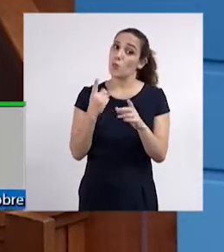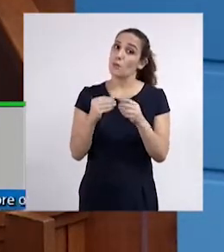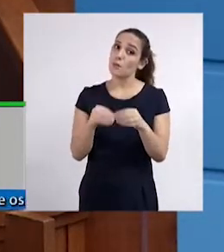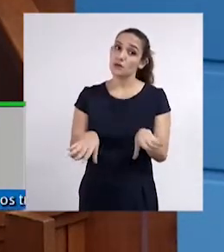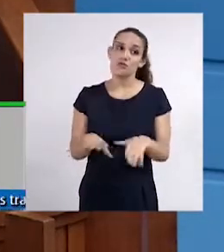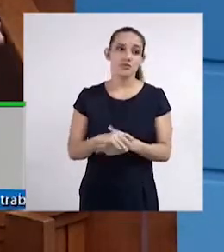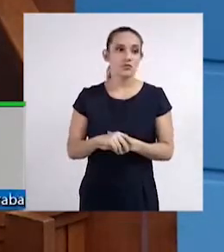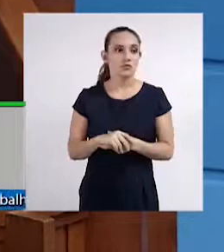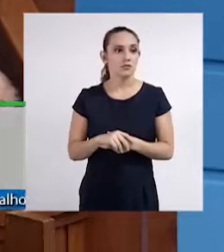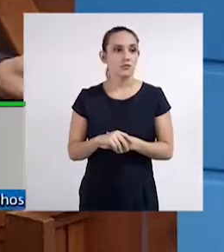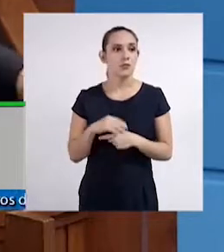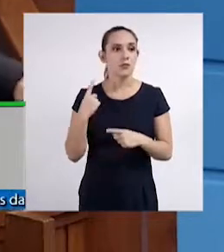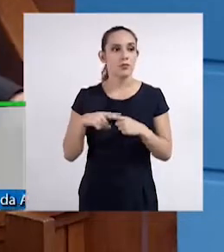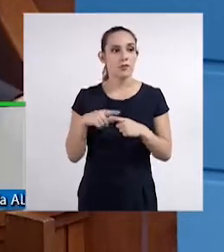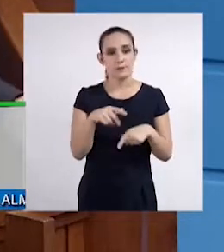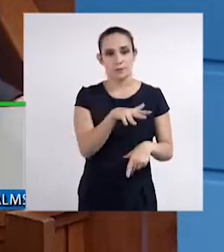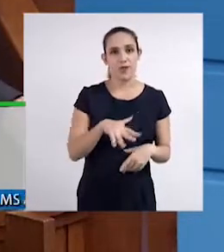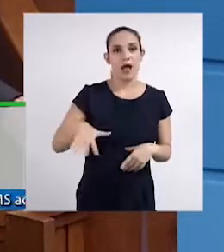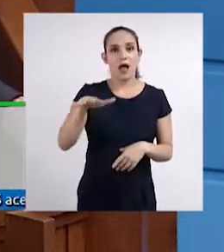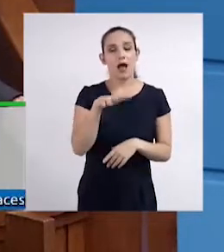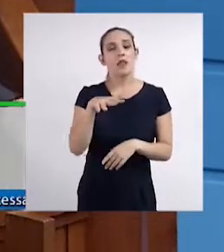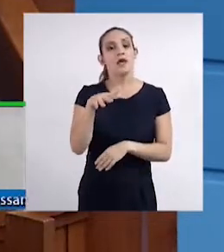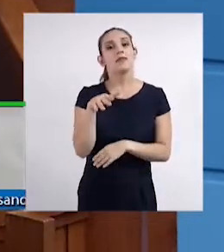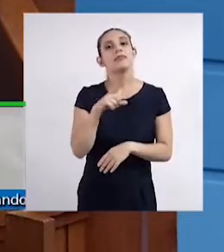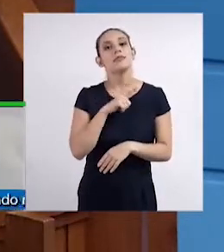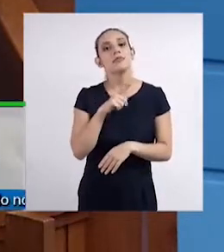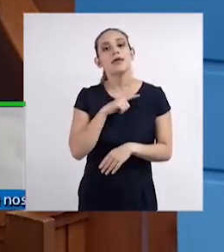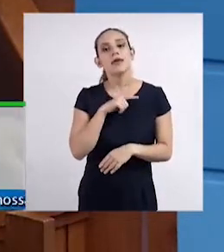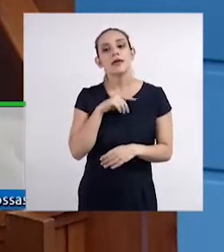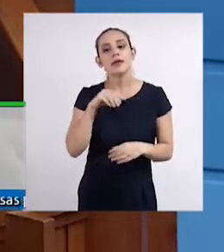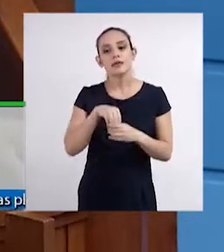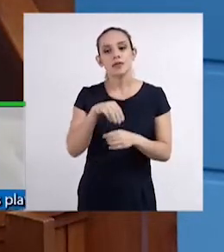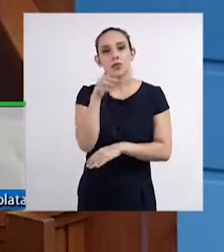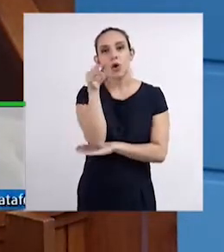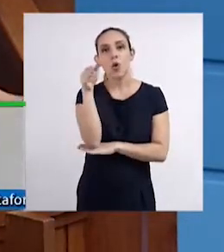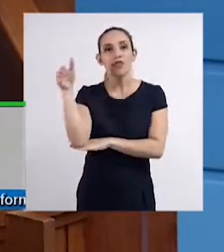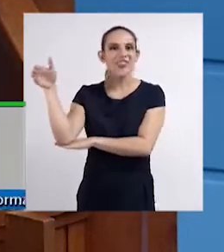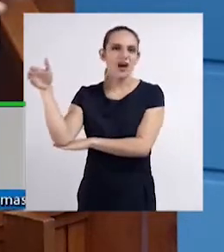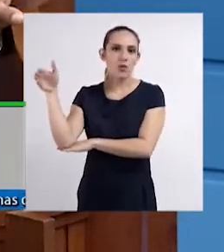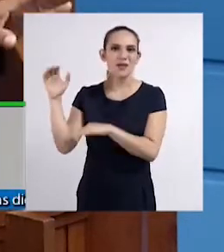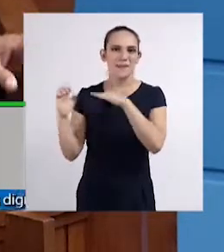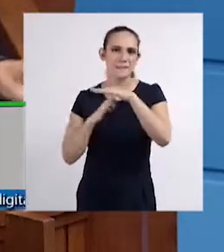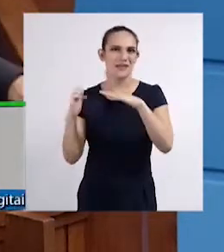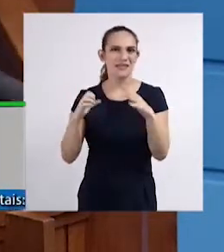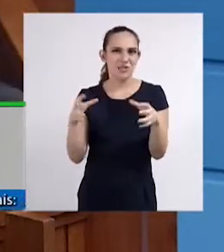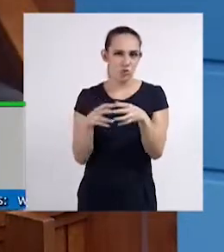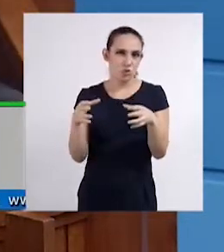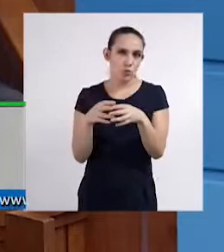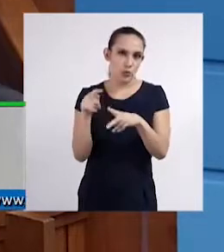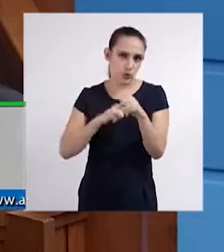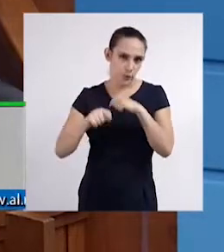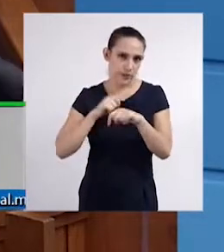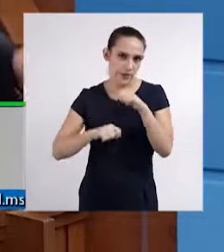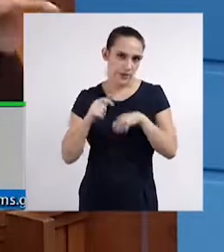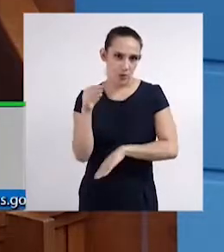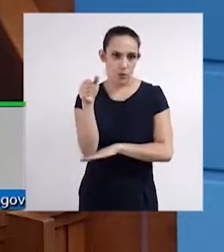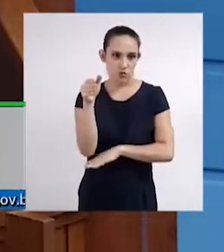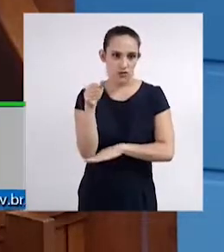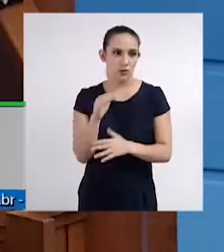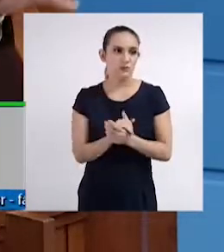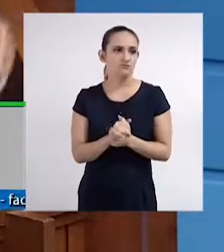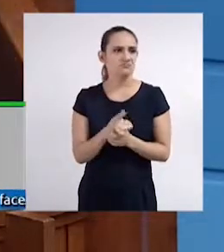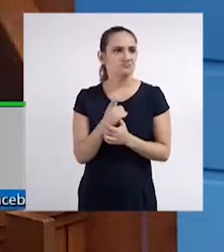a rede hoteleira do nosso estado. Prejuízo enorme.